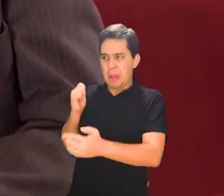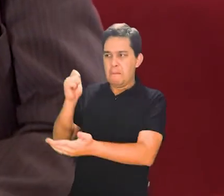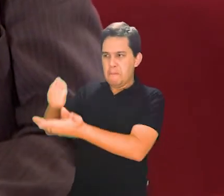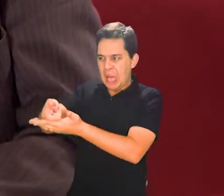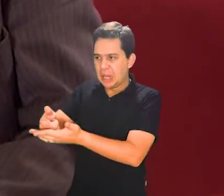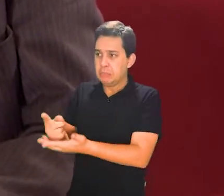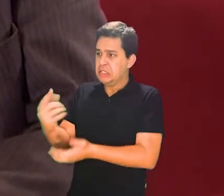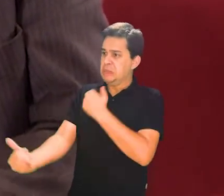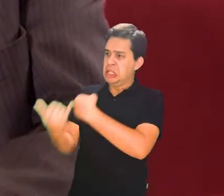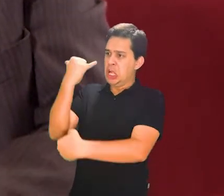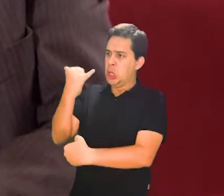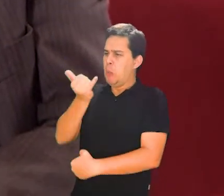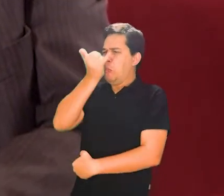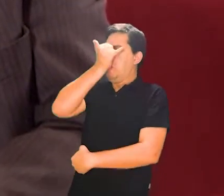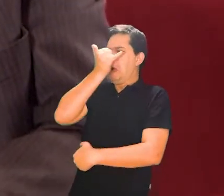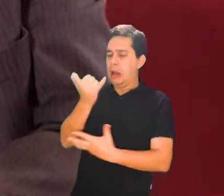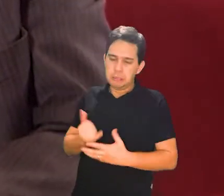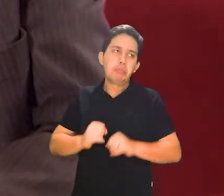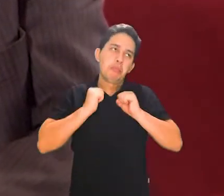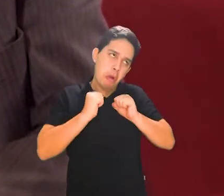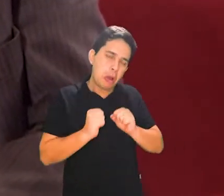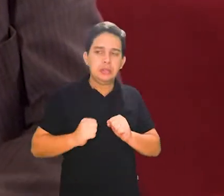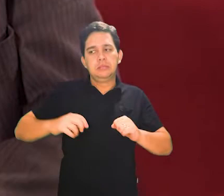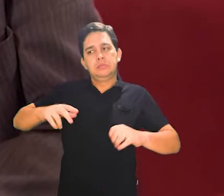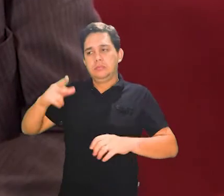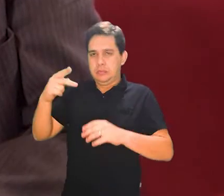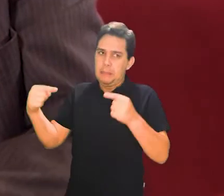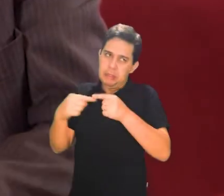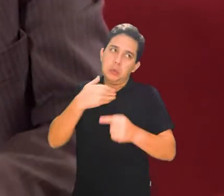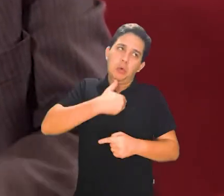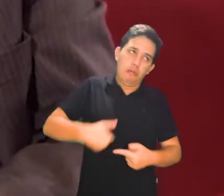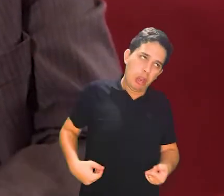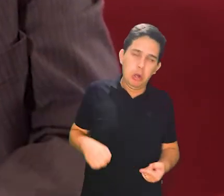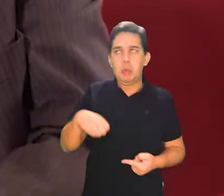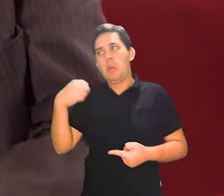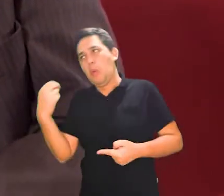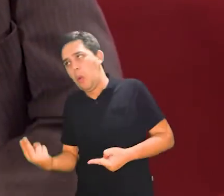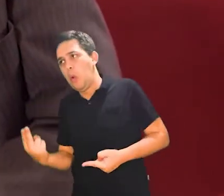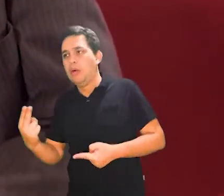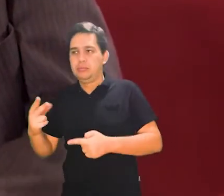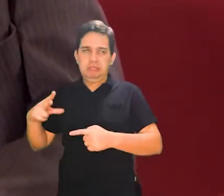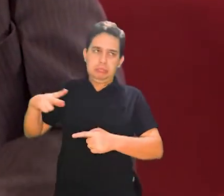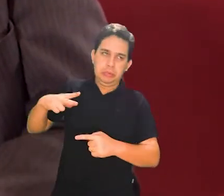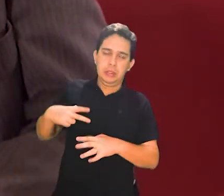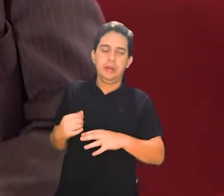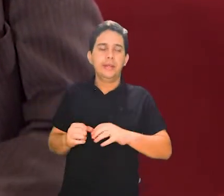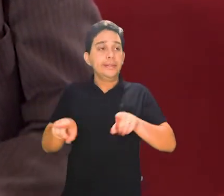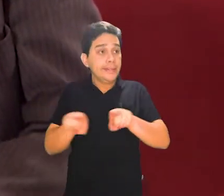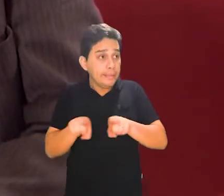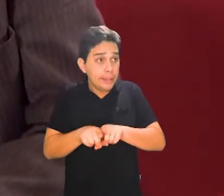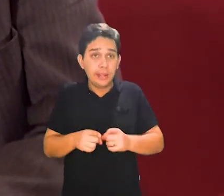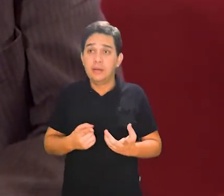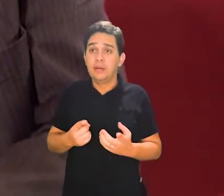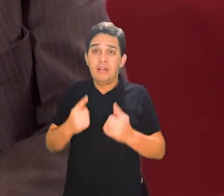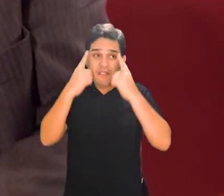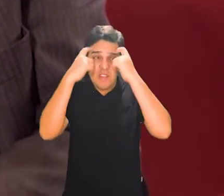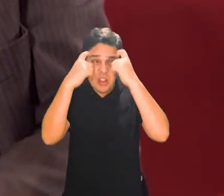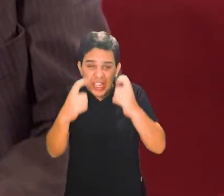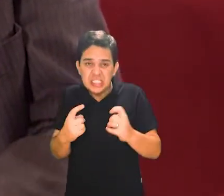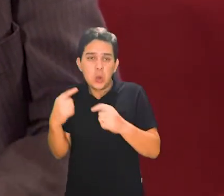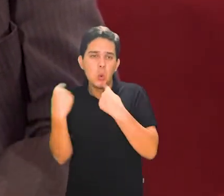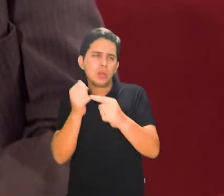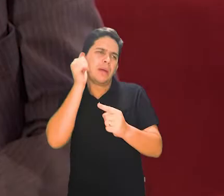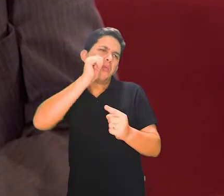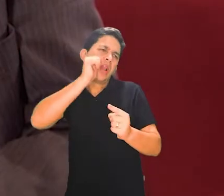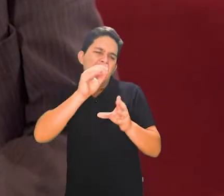público ou privado, né? Questões relativas à infância, idoso, violência doméstica, todo e